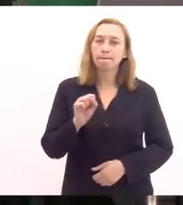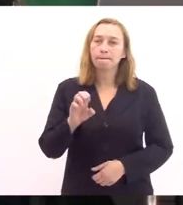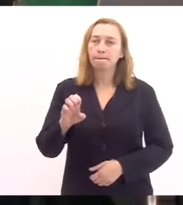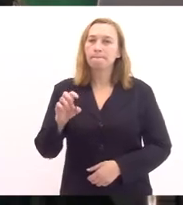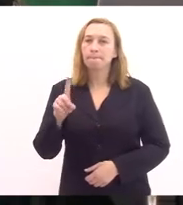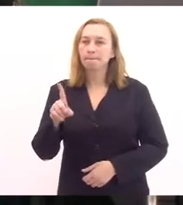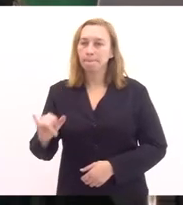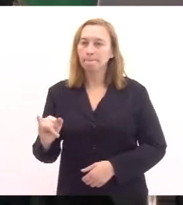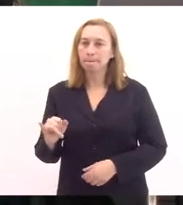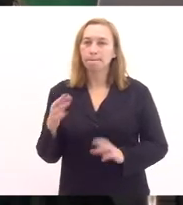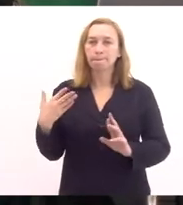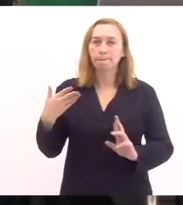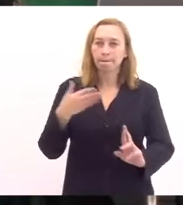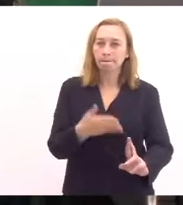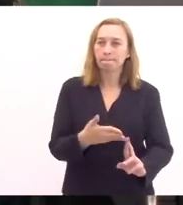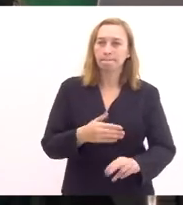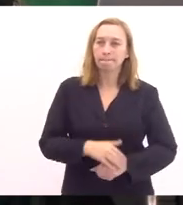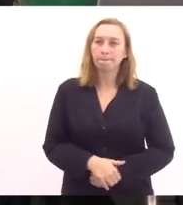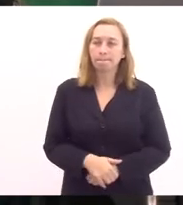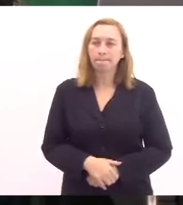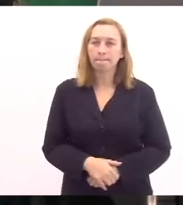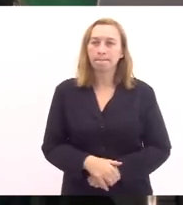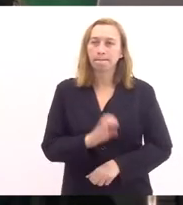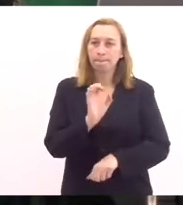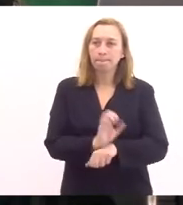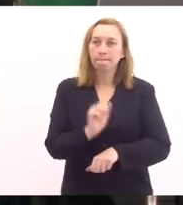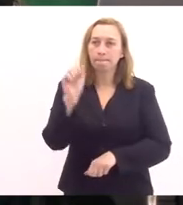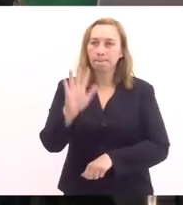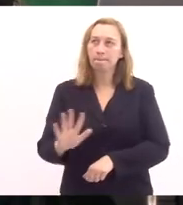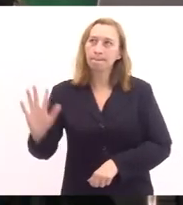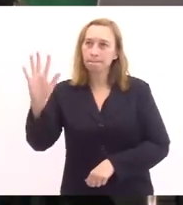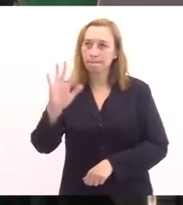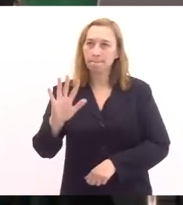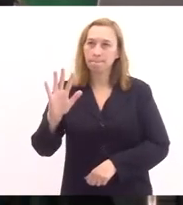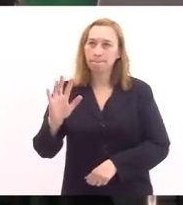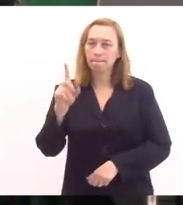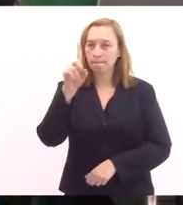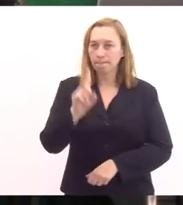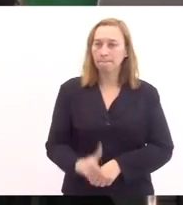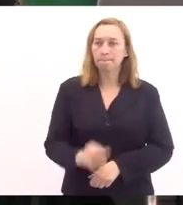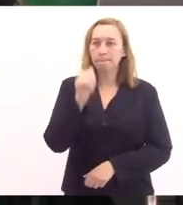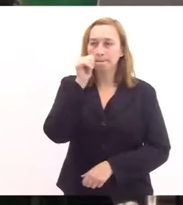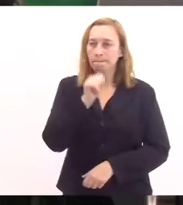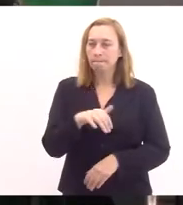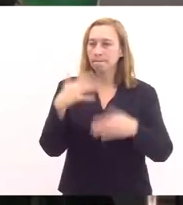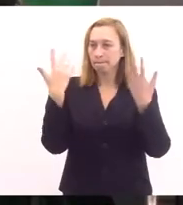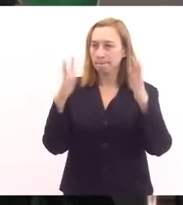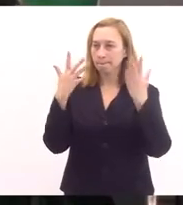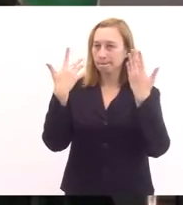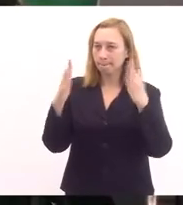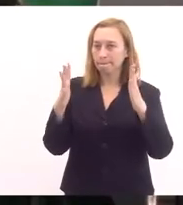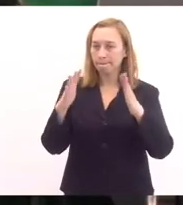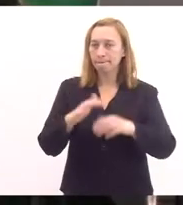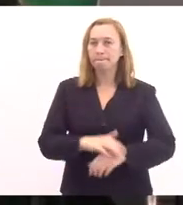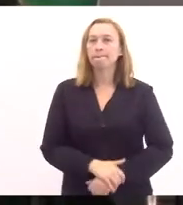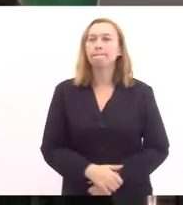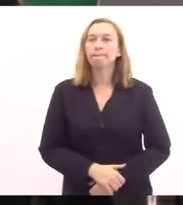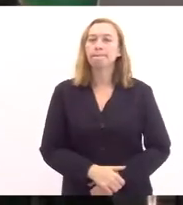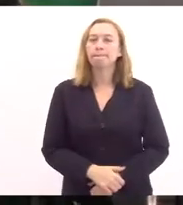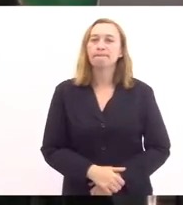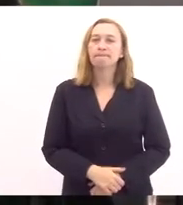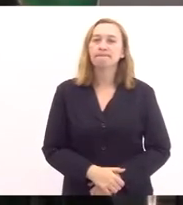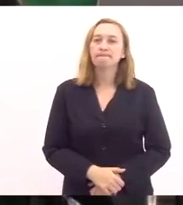é uma referência estadual e nacional dos direitos da mulher Parabéns Doutora Doutora